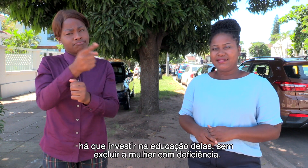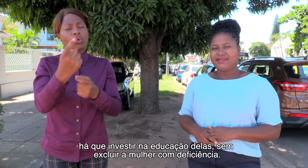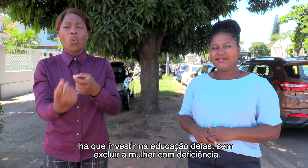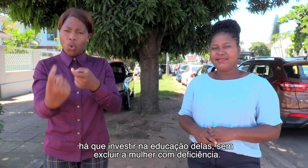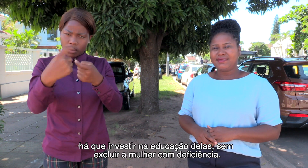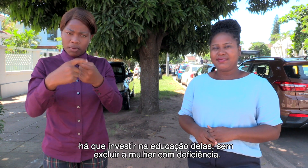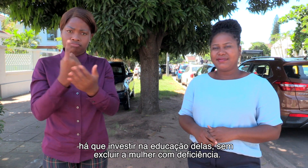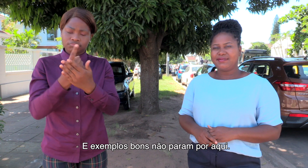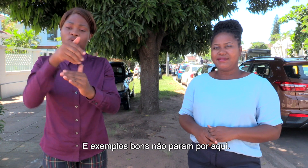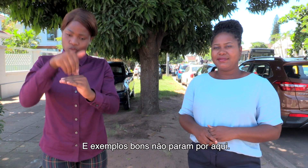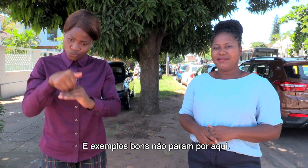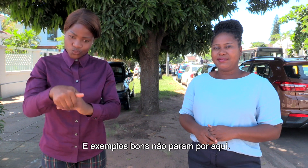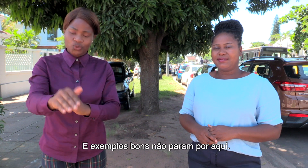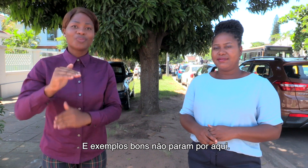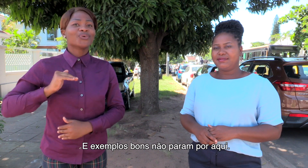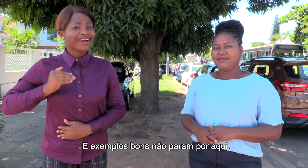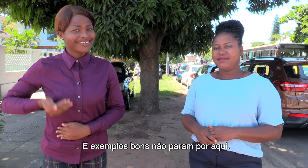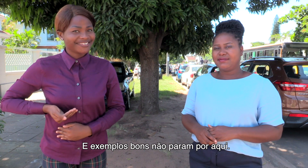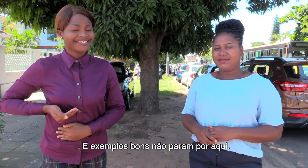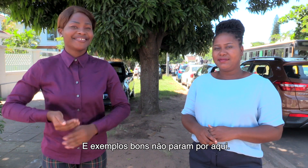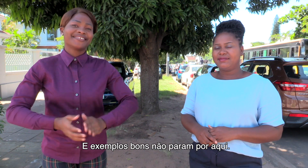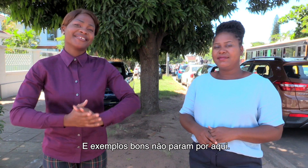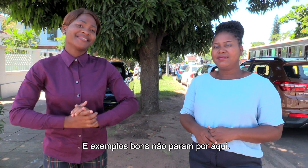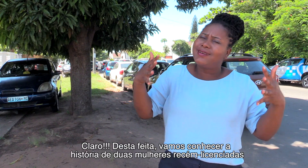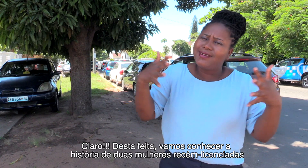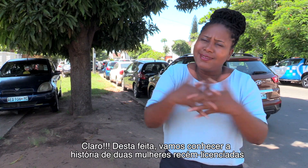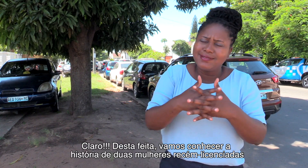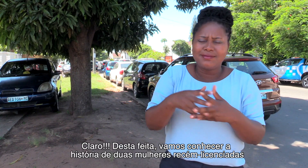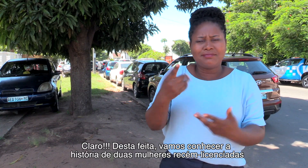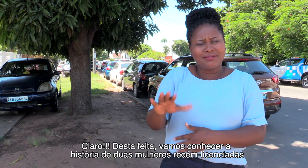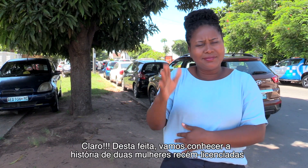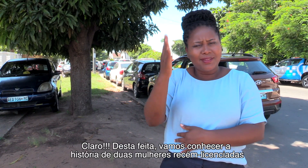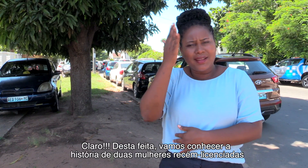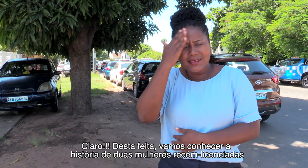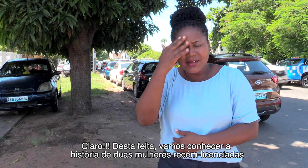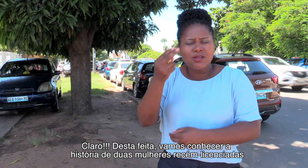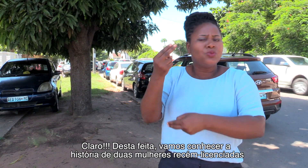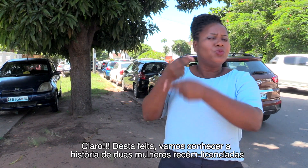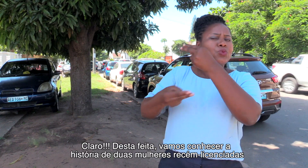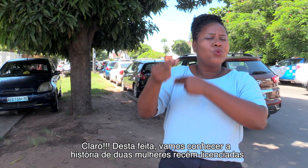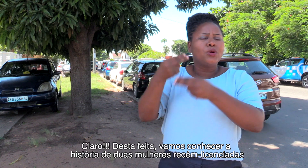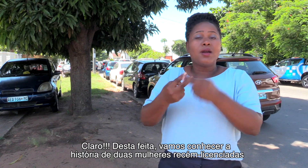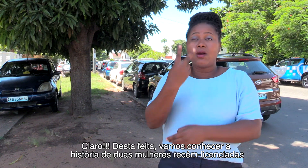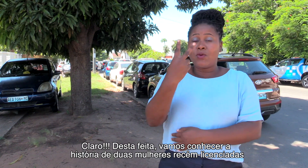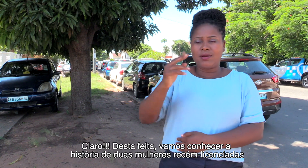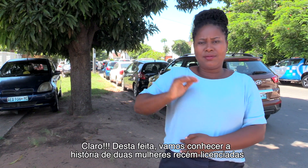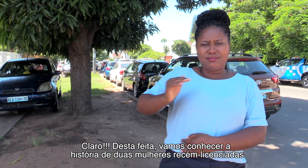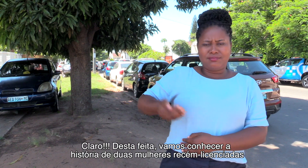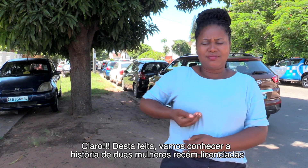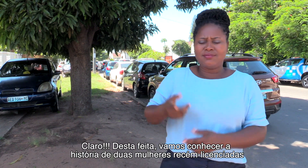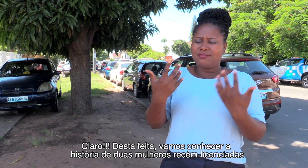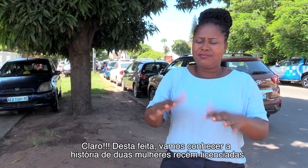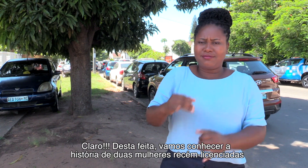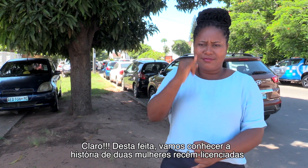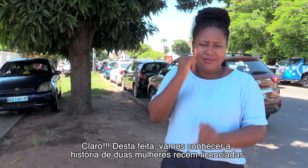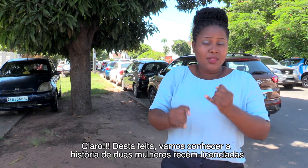a mulher com deficiência. E exemplos bons não param por aqui. Claro. Desta feita, vamos conhecer a história